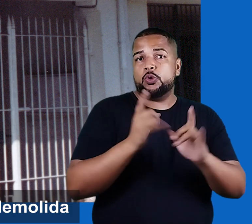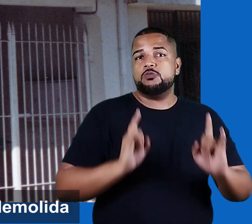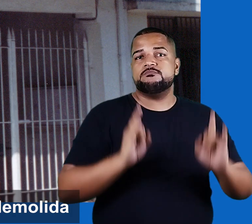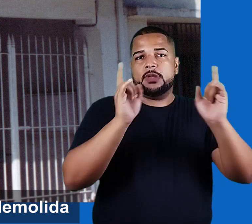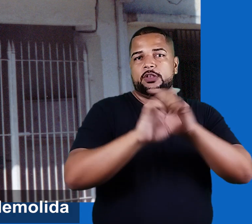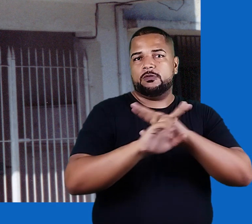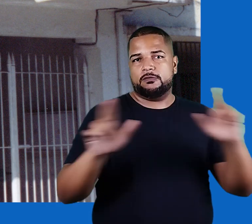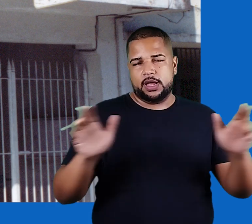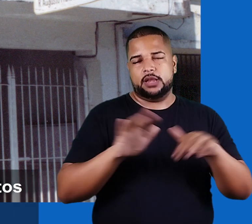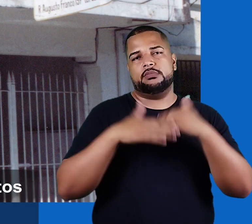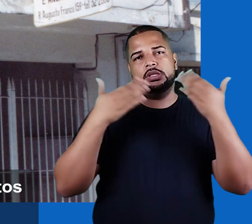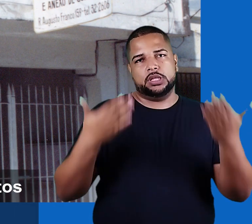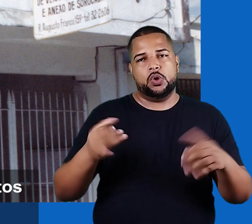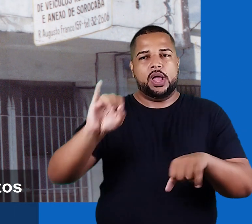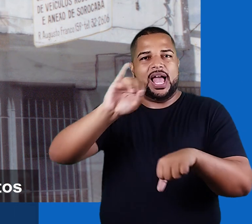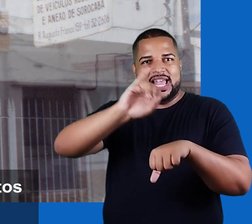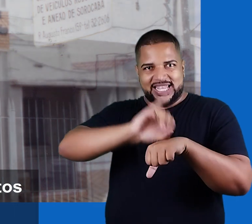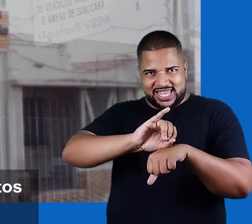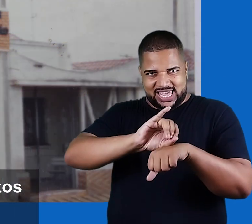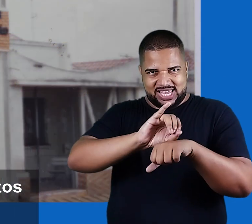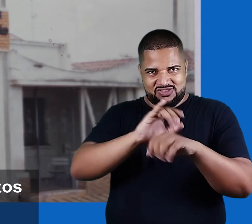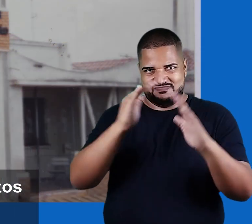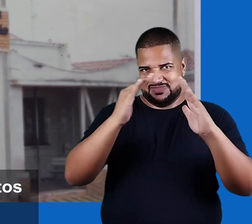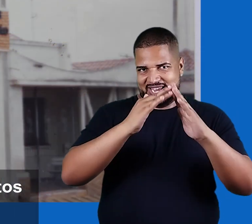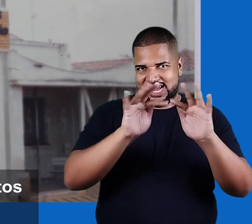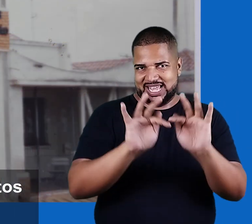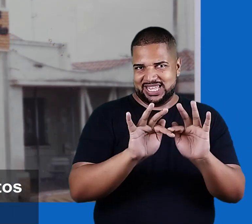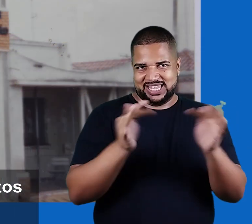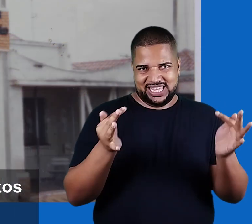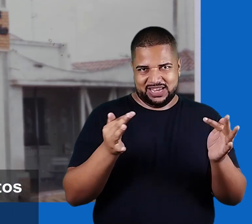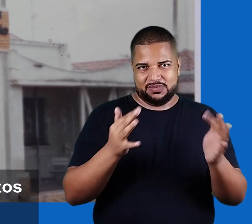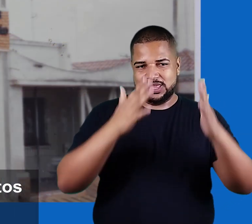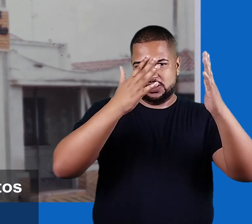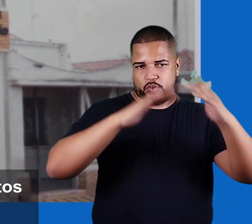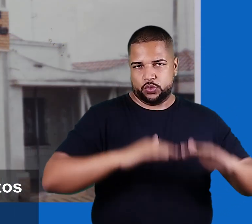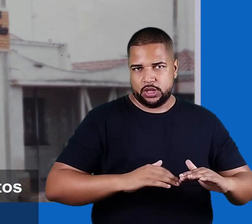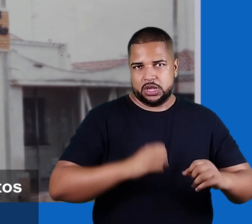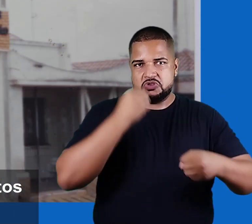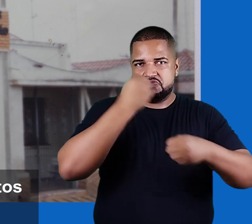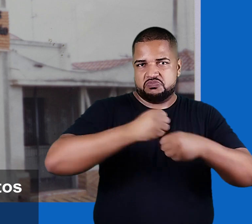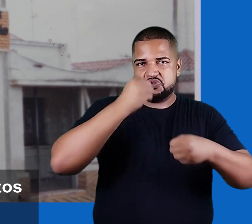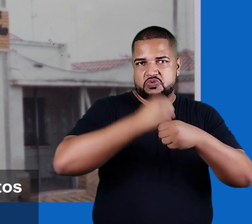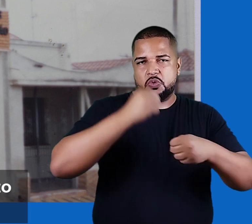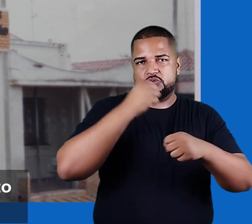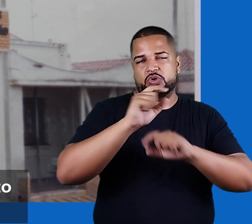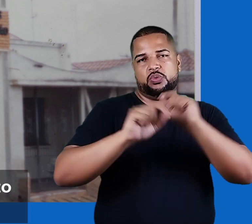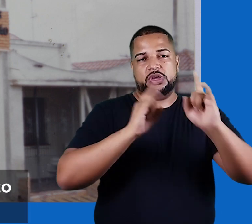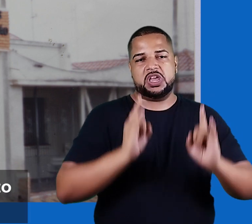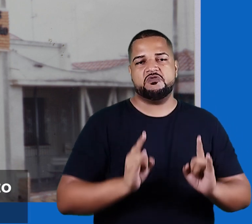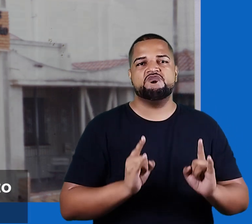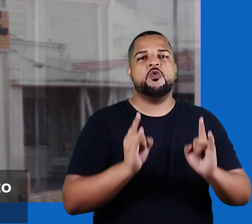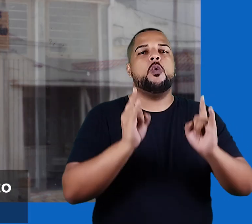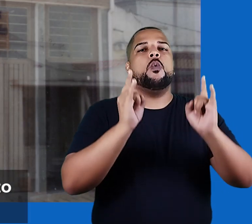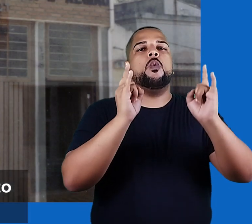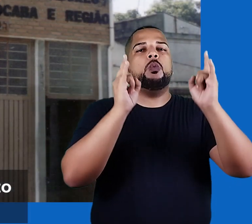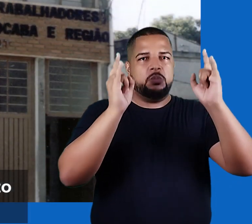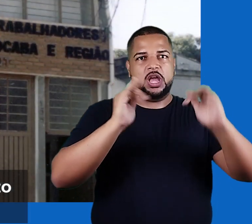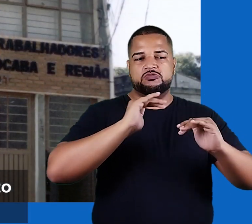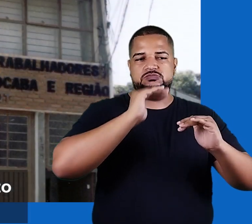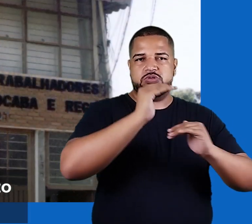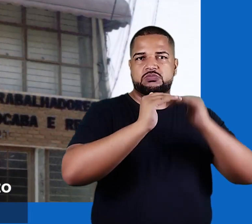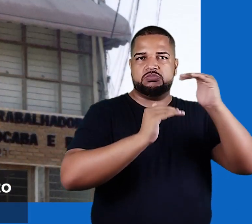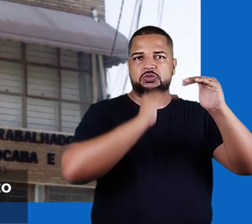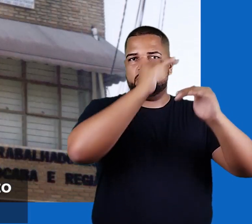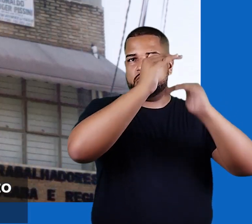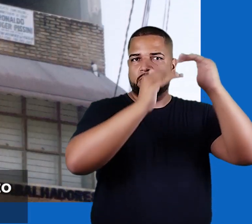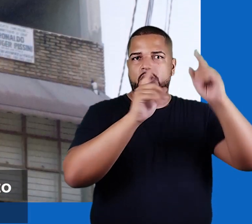foi demolida e deu lugar a um prédio de 2 pavimentos, que foi ampliado, ganhando, em obras sucessivas, o 3º e